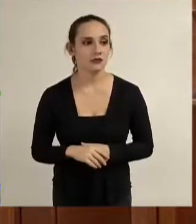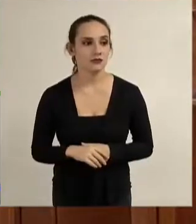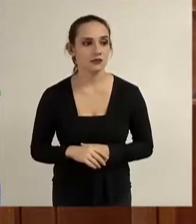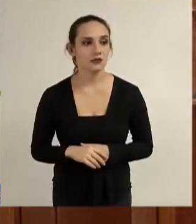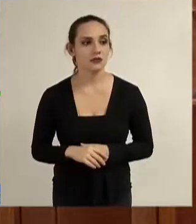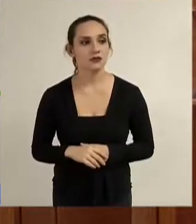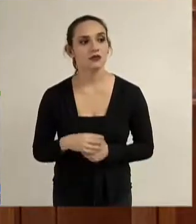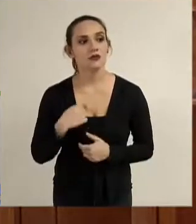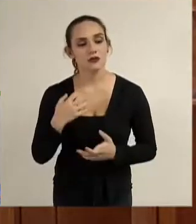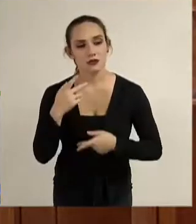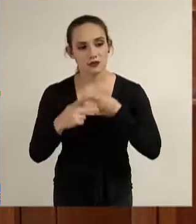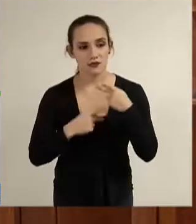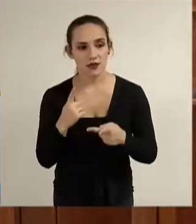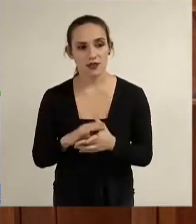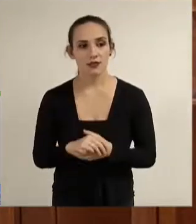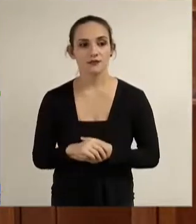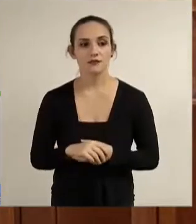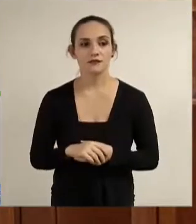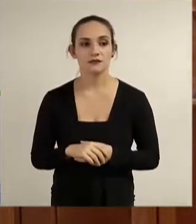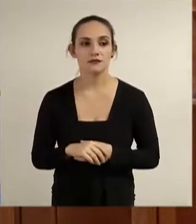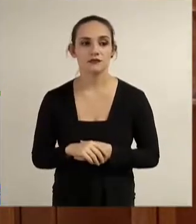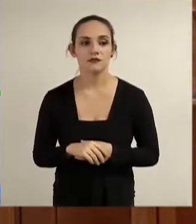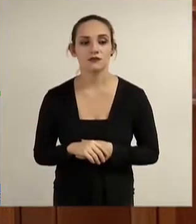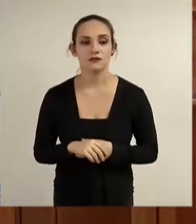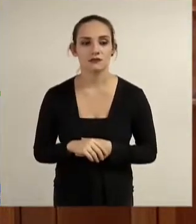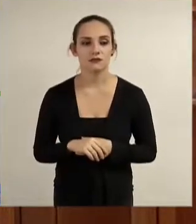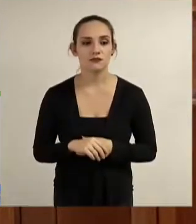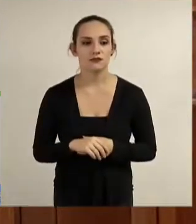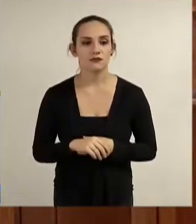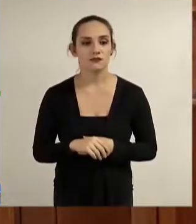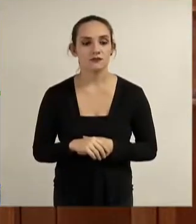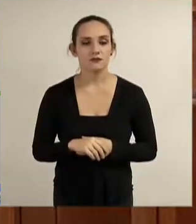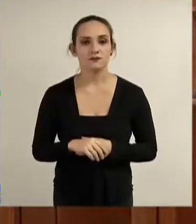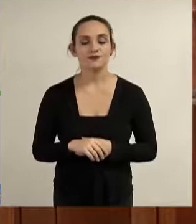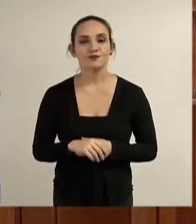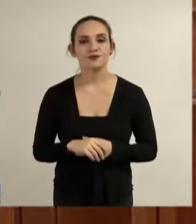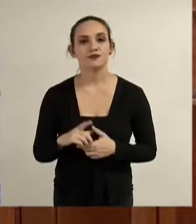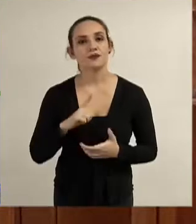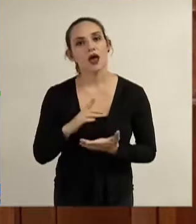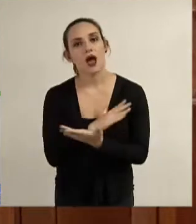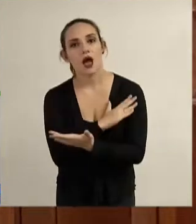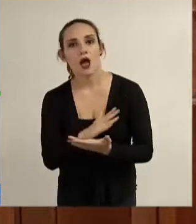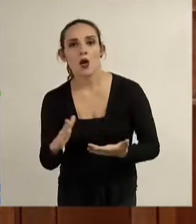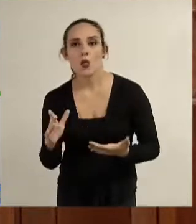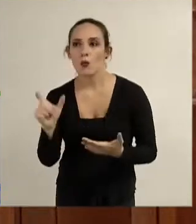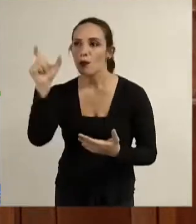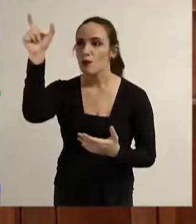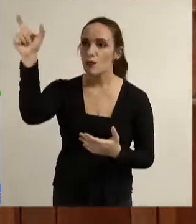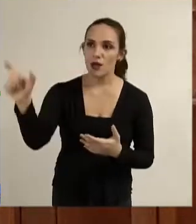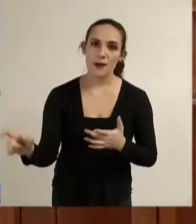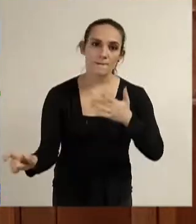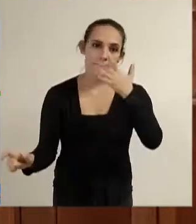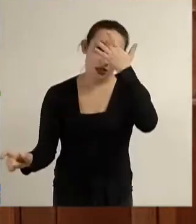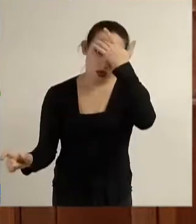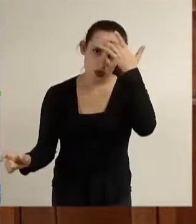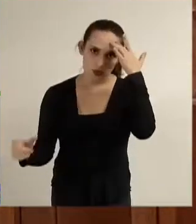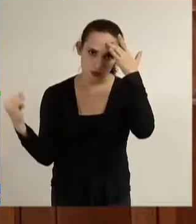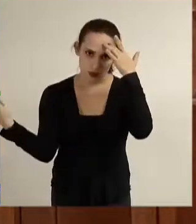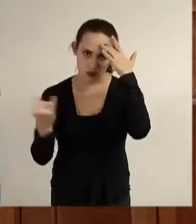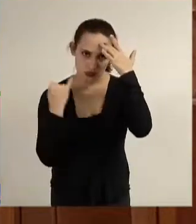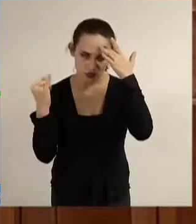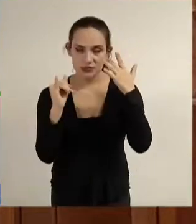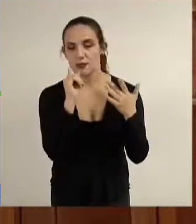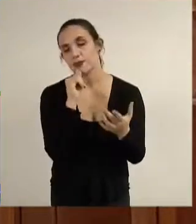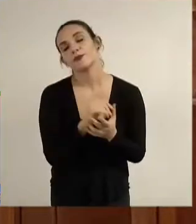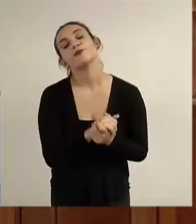2 minutos, gostaria de deixar registrado o que dizem algumas personalidades, Por